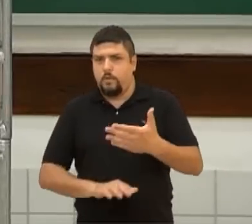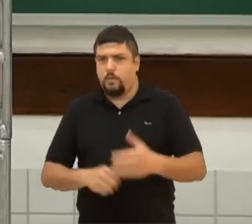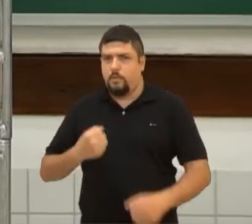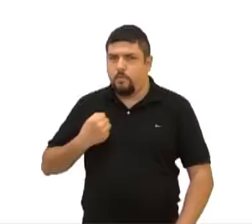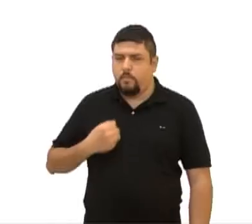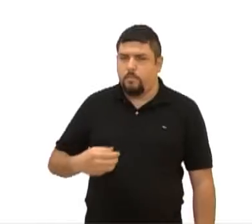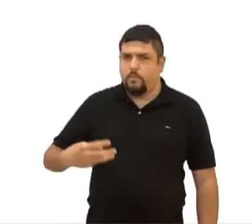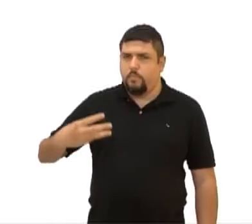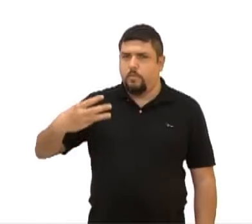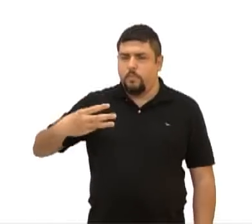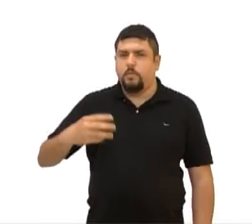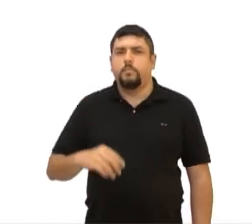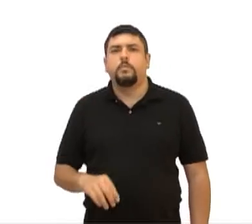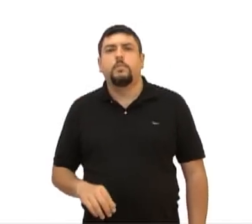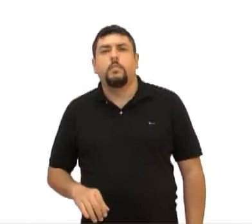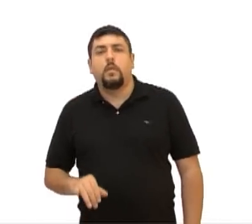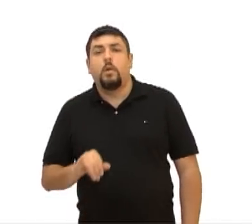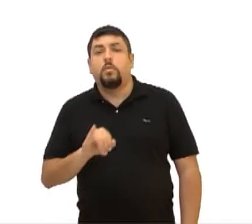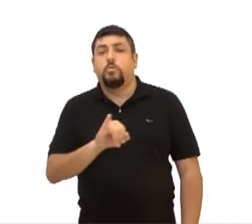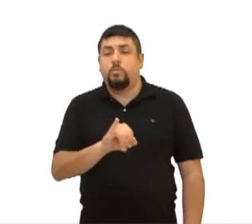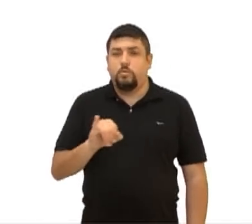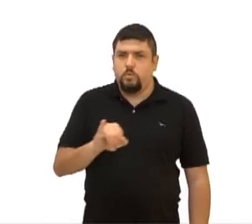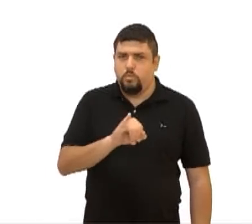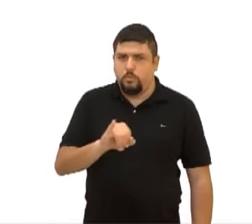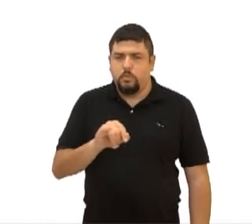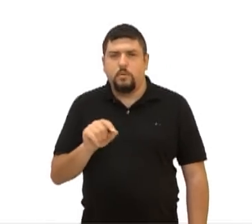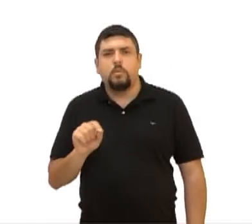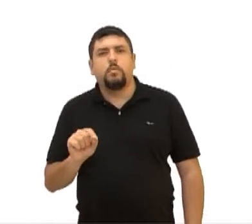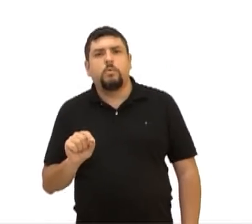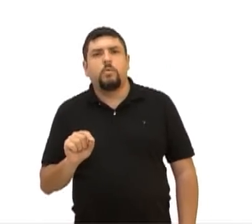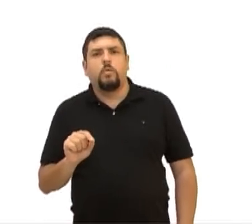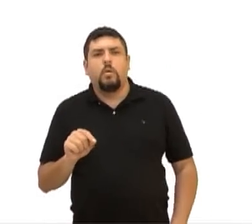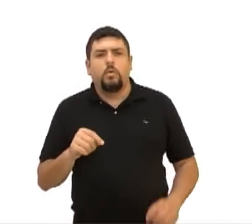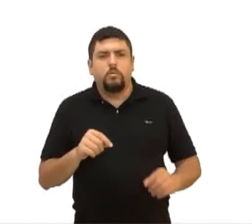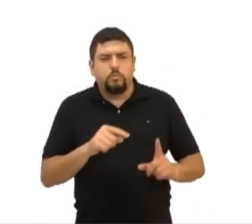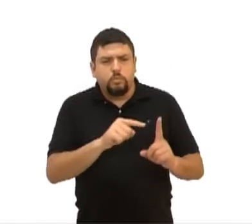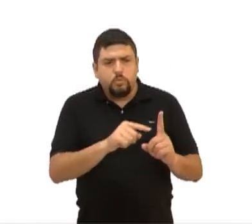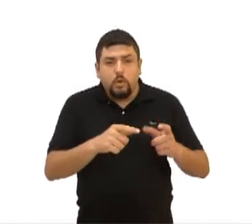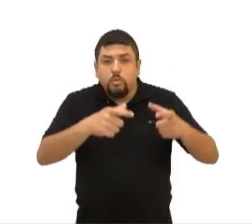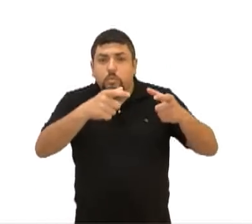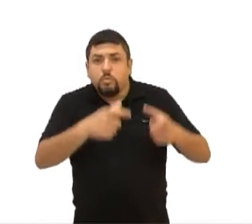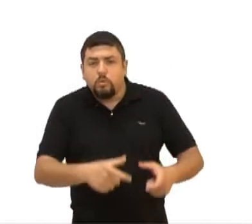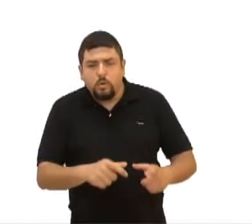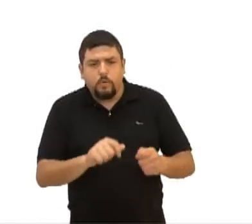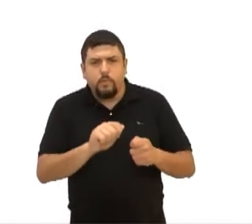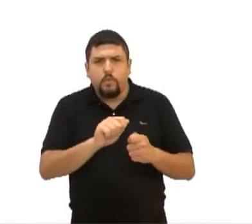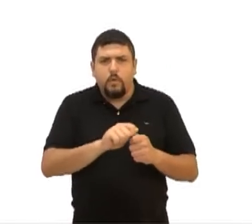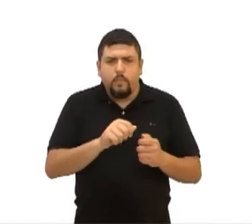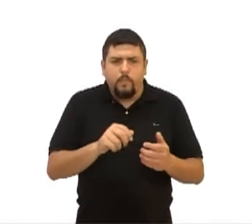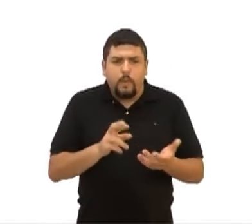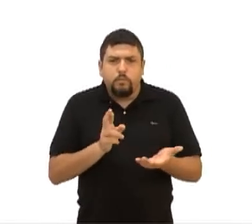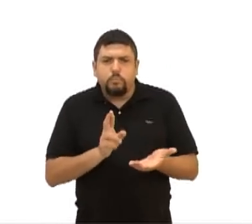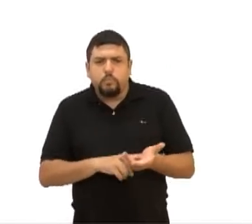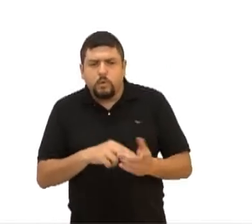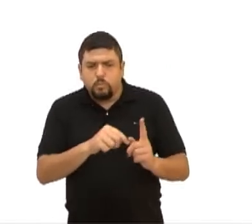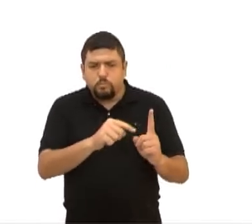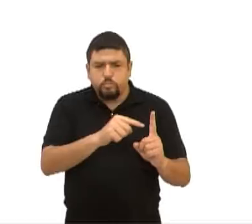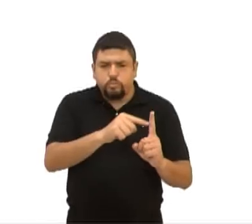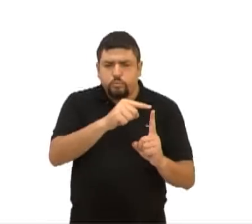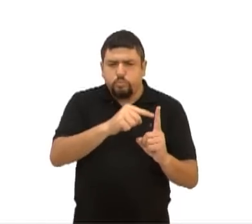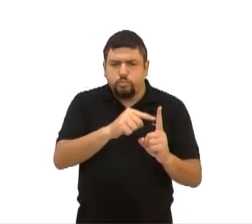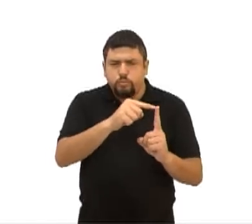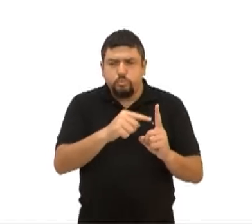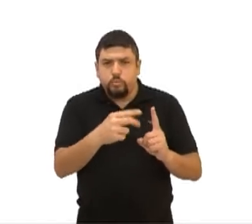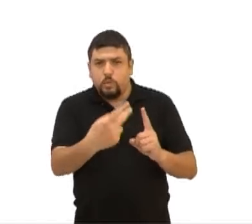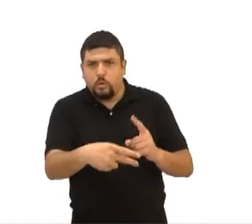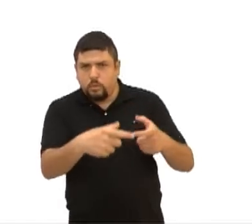3, um instituto ali, ó, ele faz registro de temperaturas de um local, e as temperaturas ali, determinado